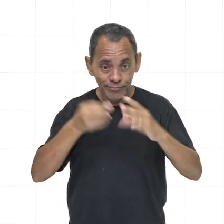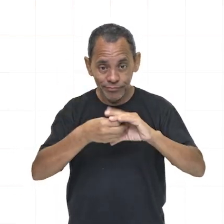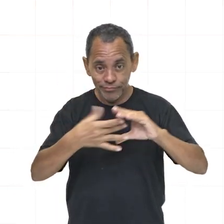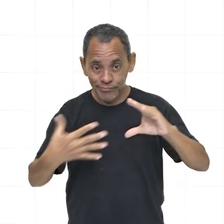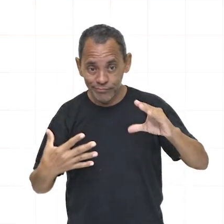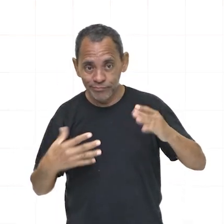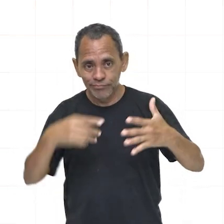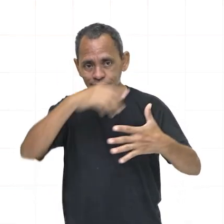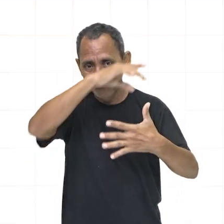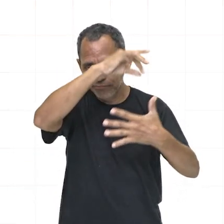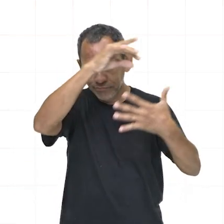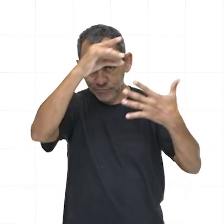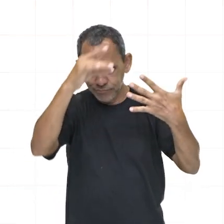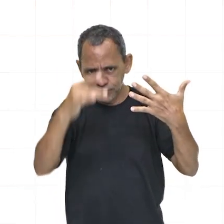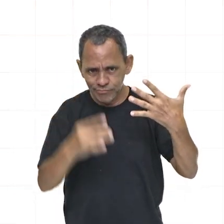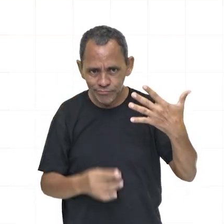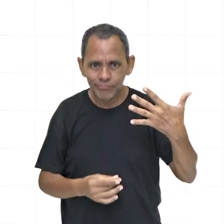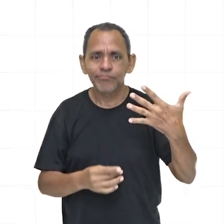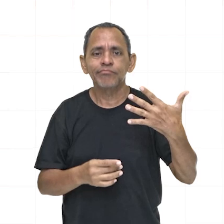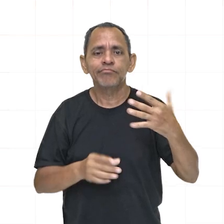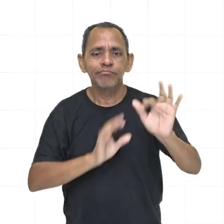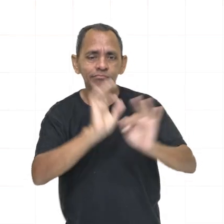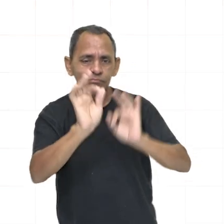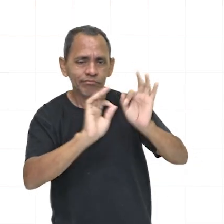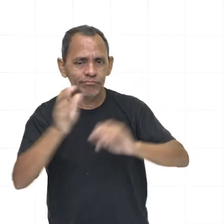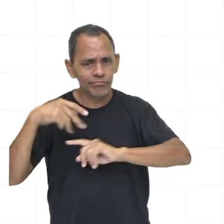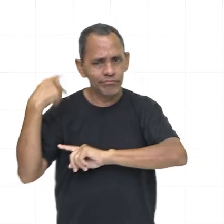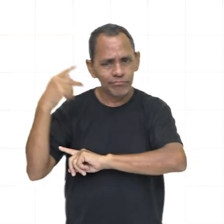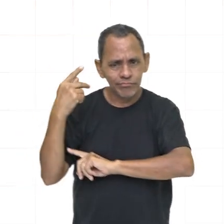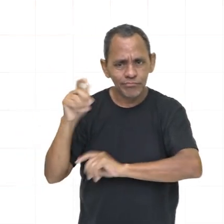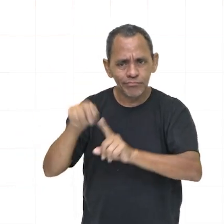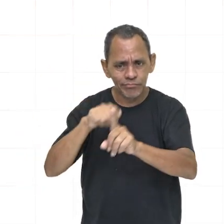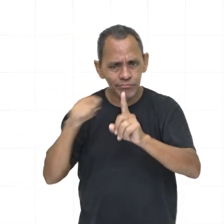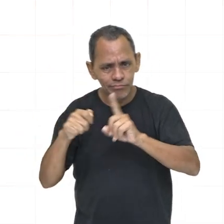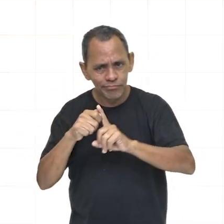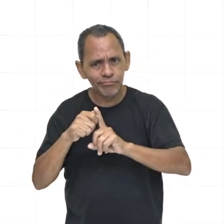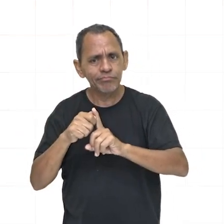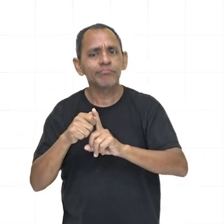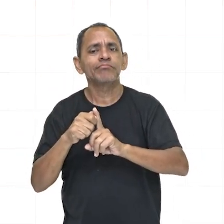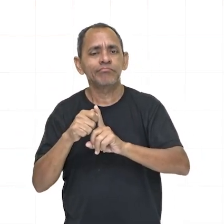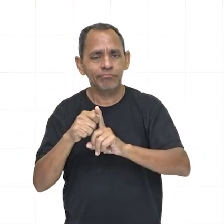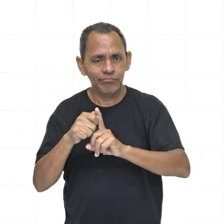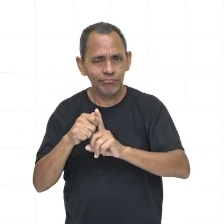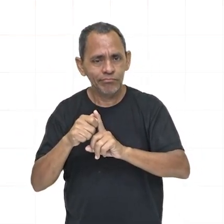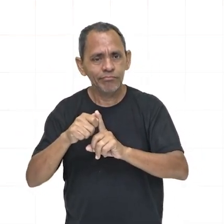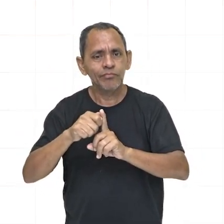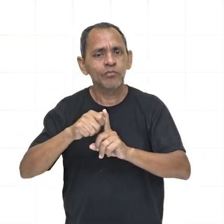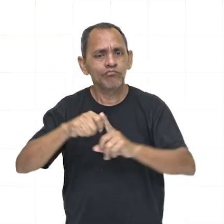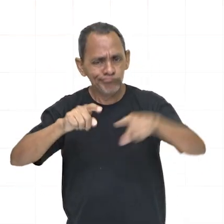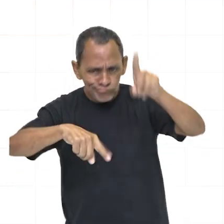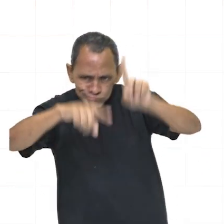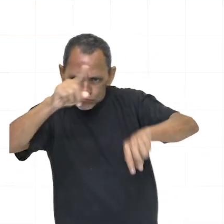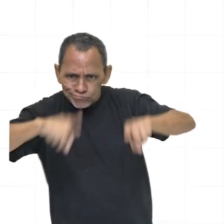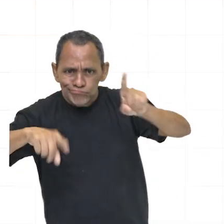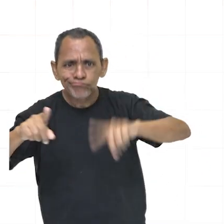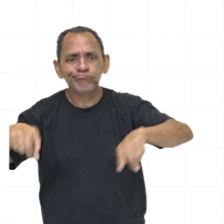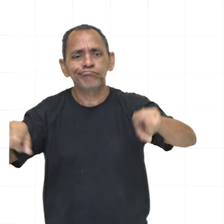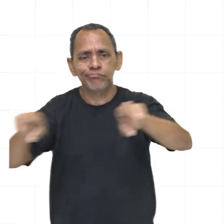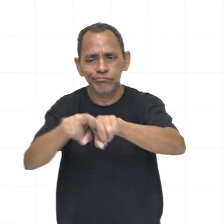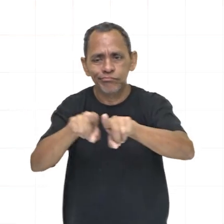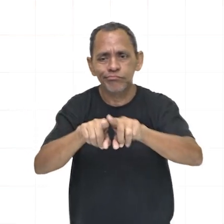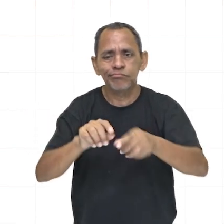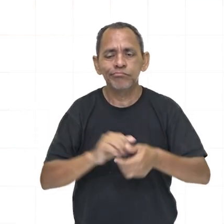características, a organização política e social complexa, tá? Não é simples. Esse complexo quer dizer